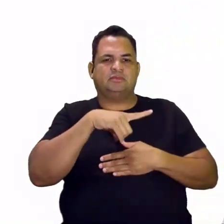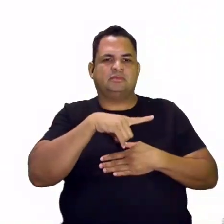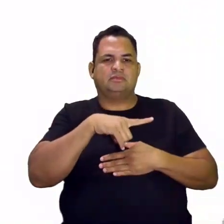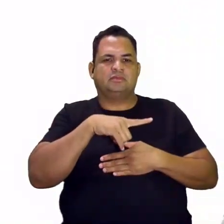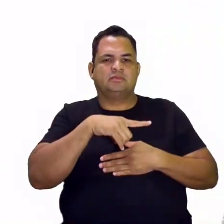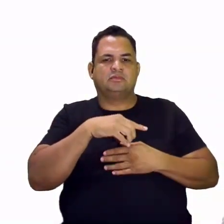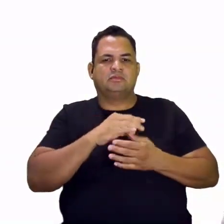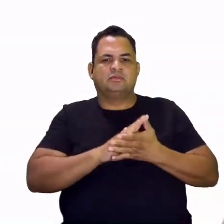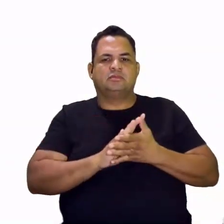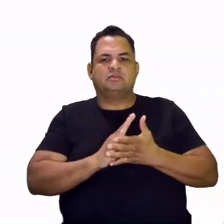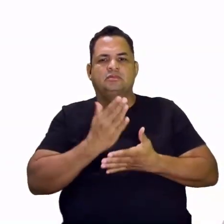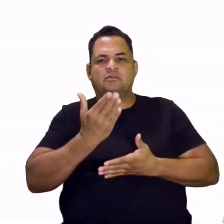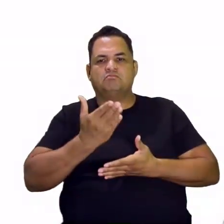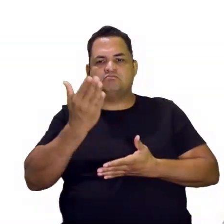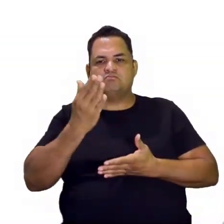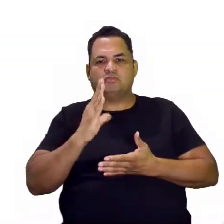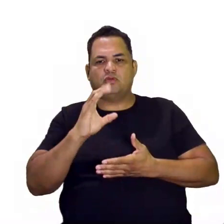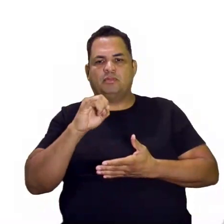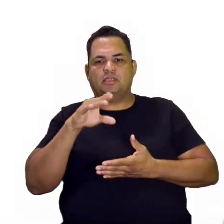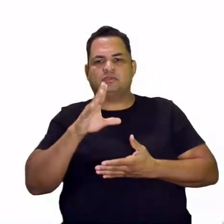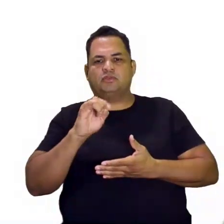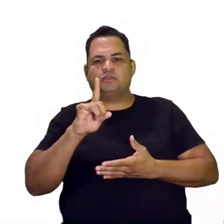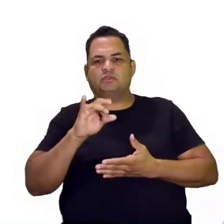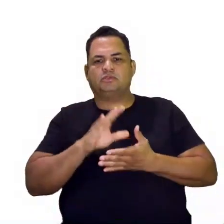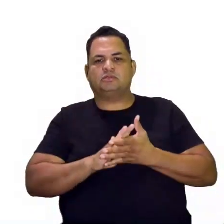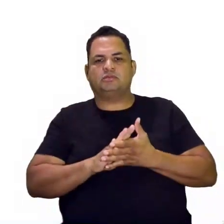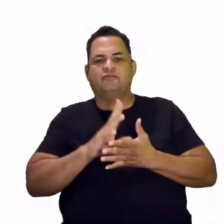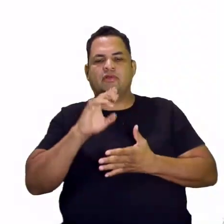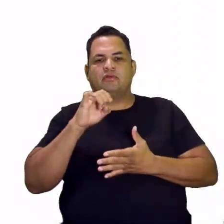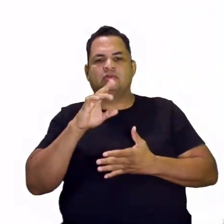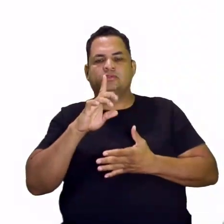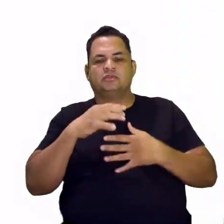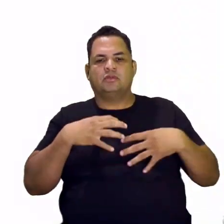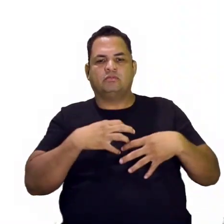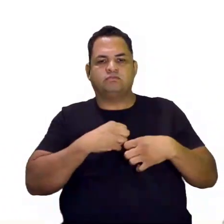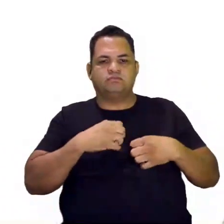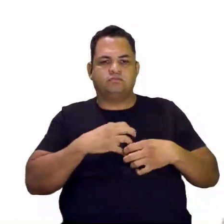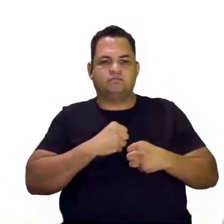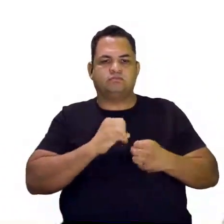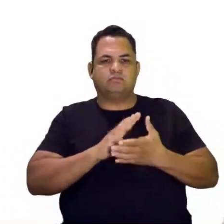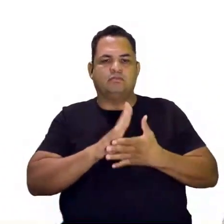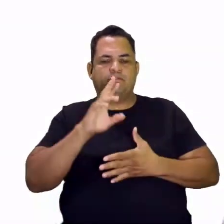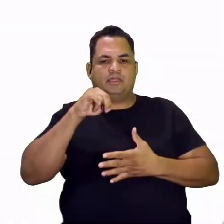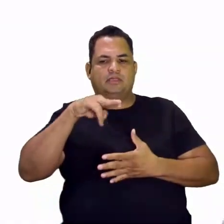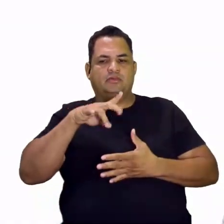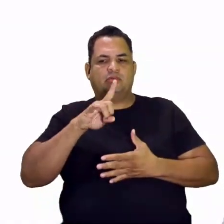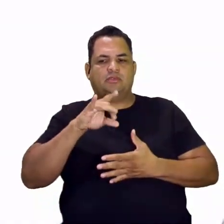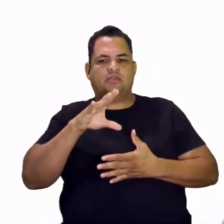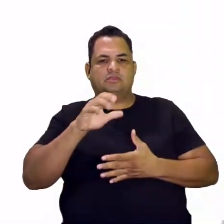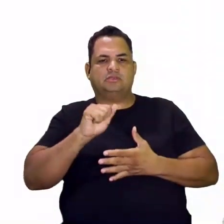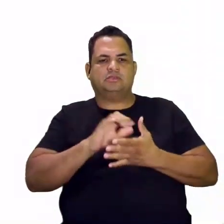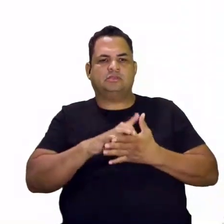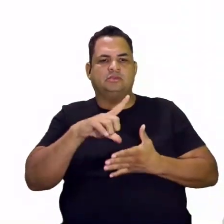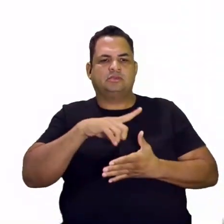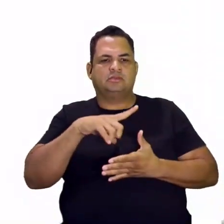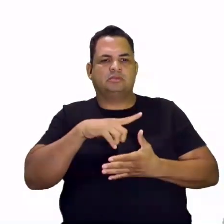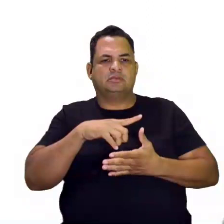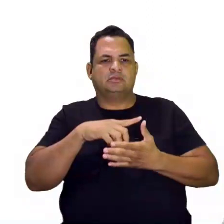o complexo golgiense, o vacúolo digestivo, você vai ter as mitocôndrias, tá? Você vai